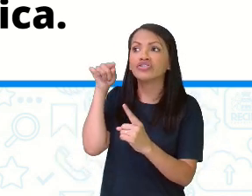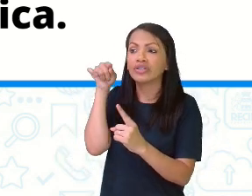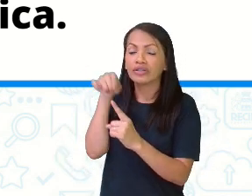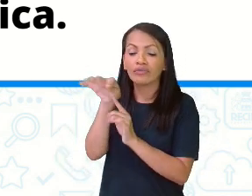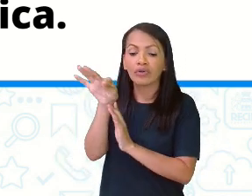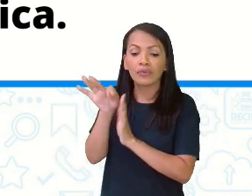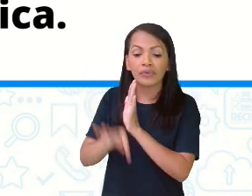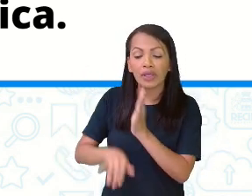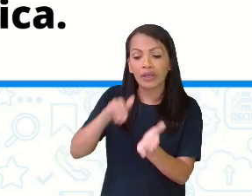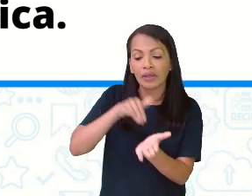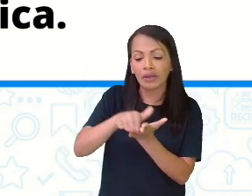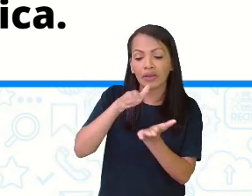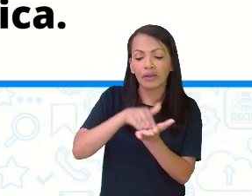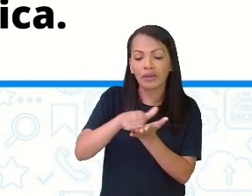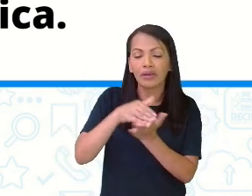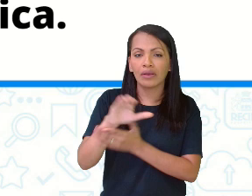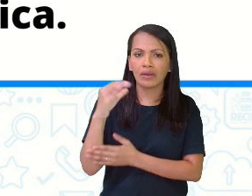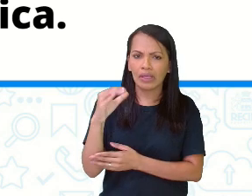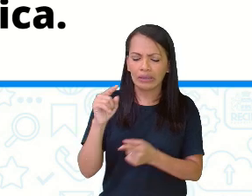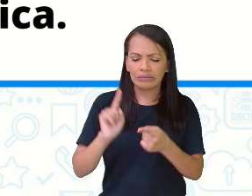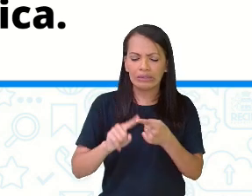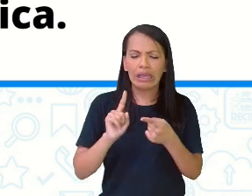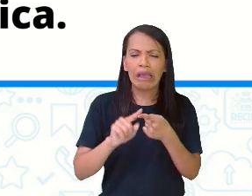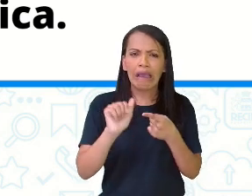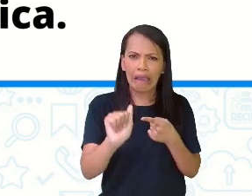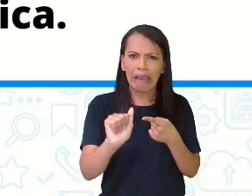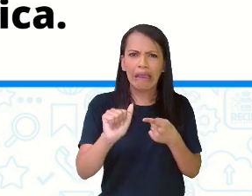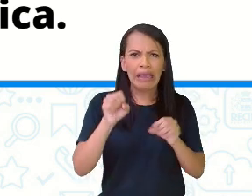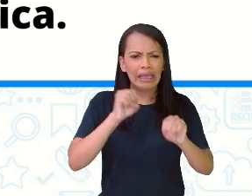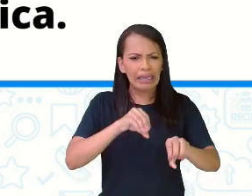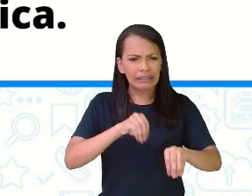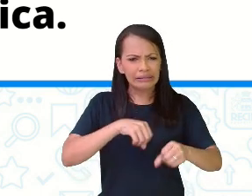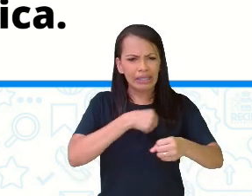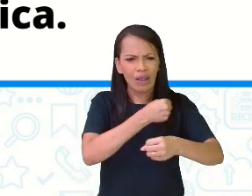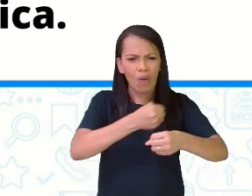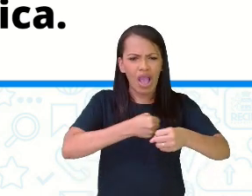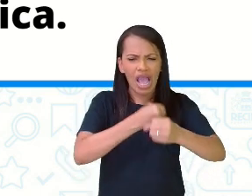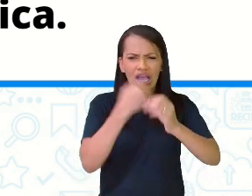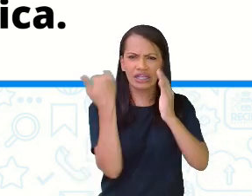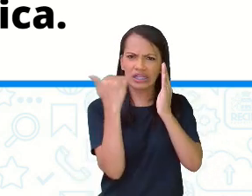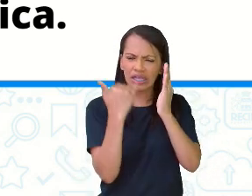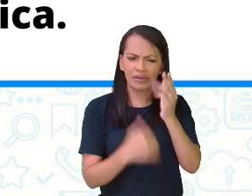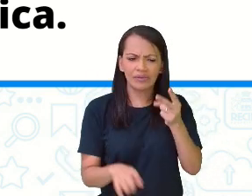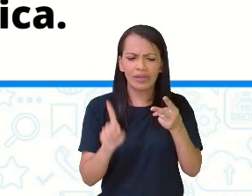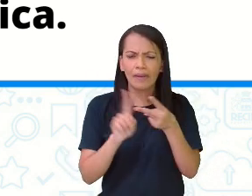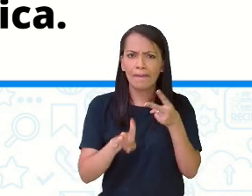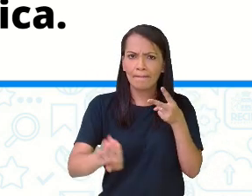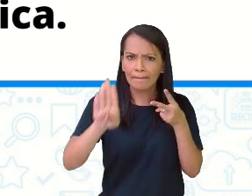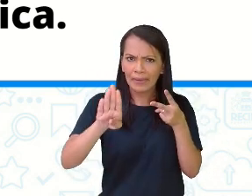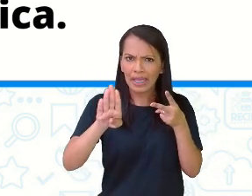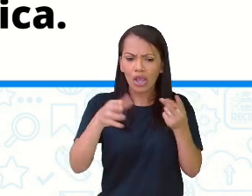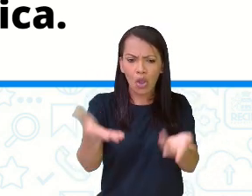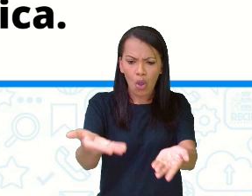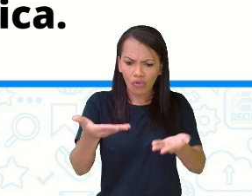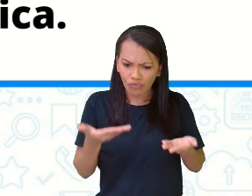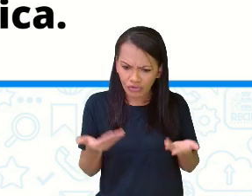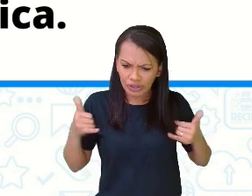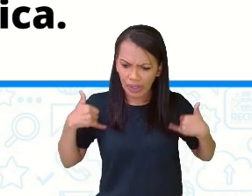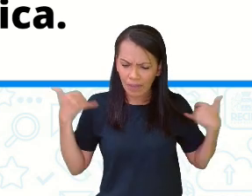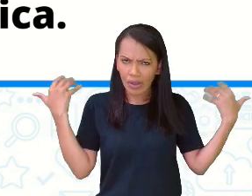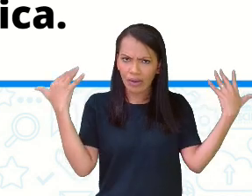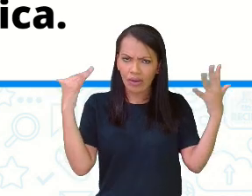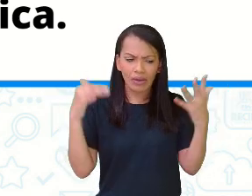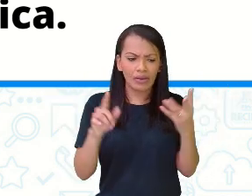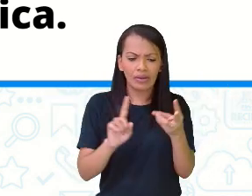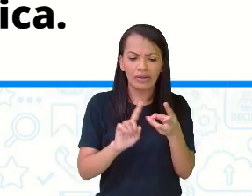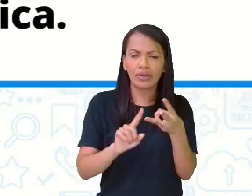A, ensinar uma receita, letra B, convidar para um aniversário, letra C,